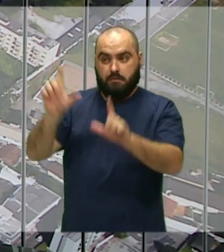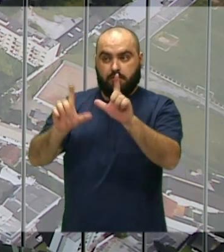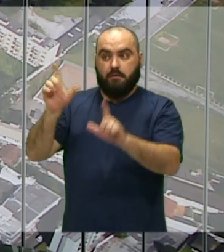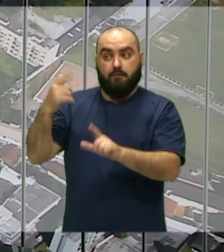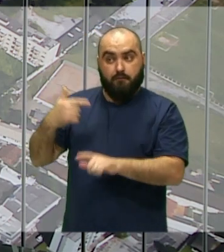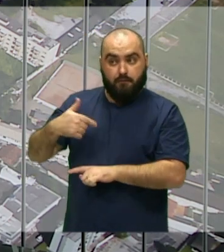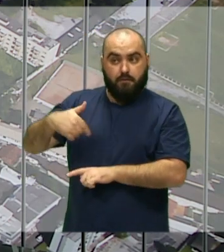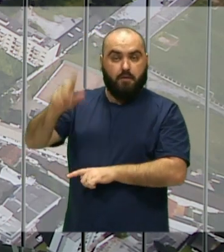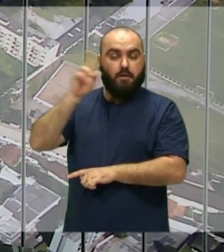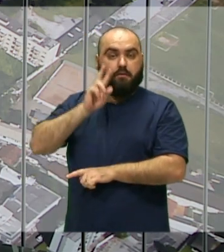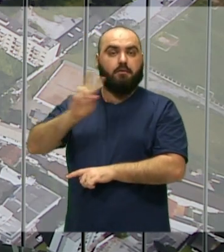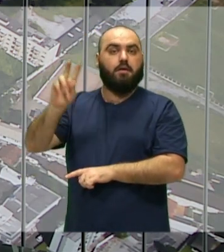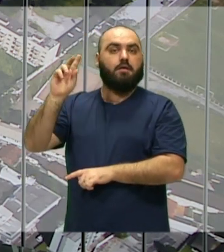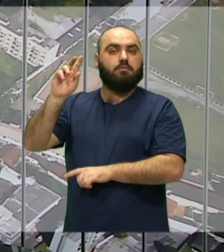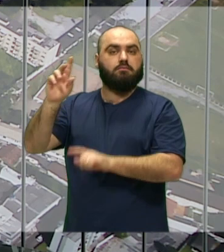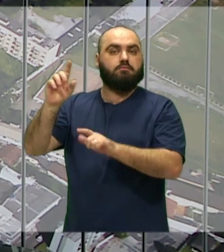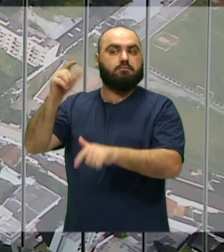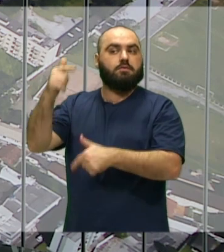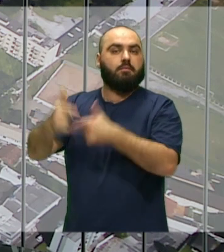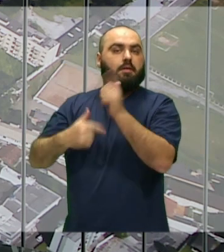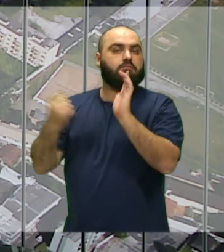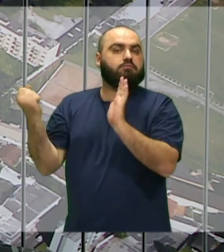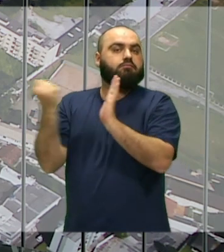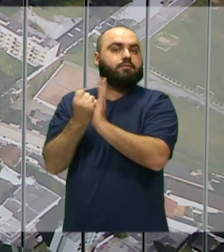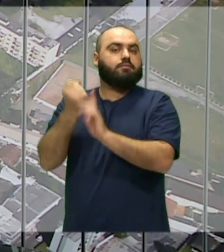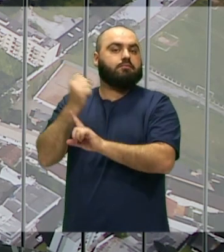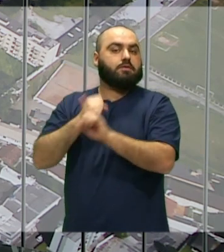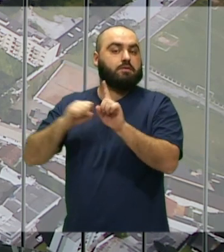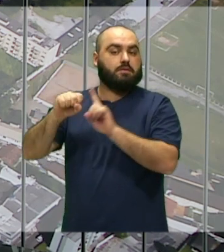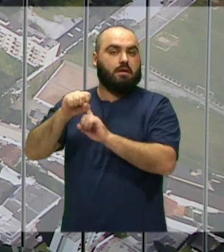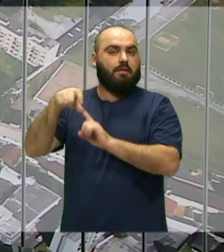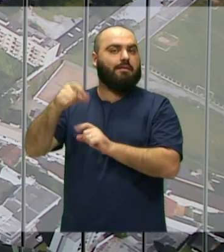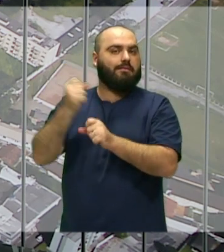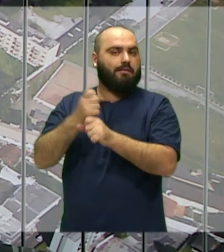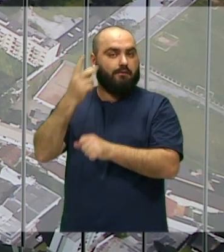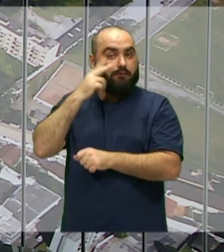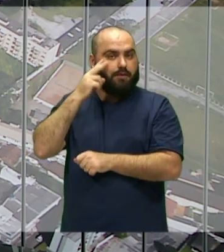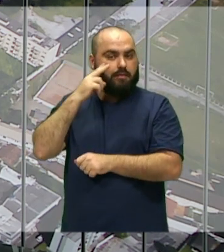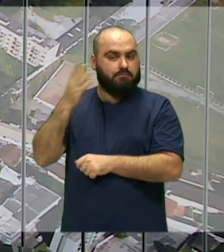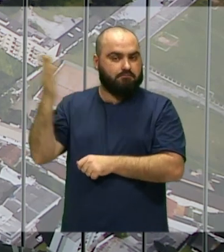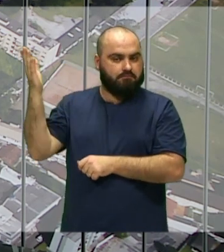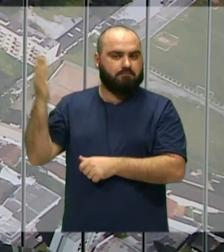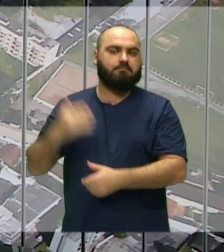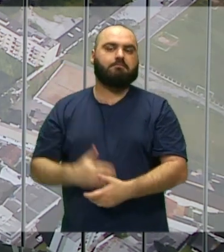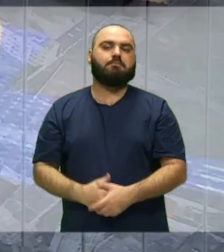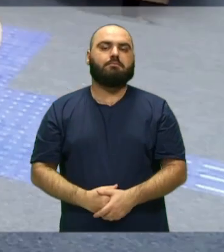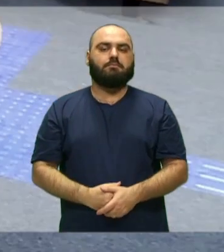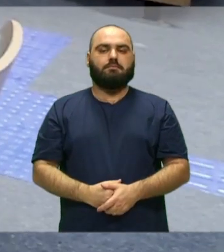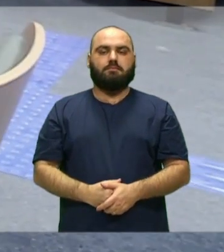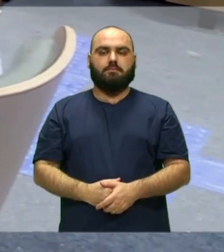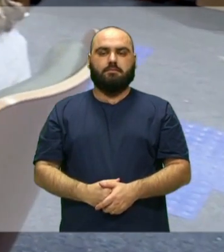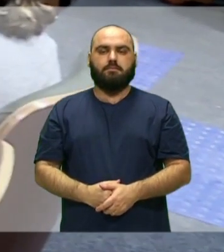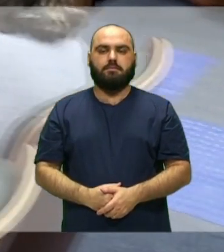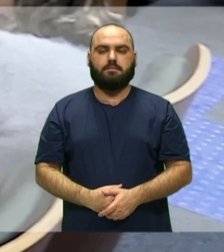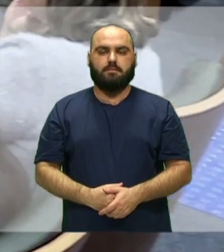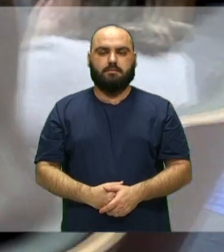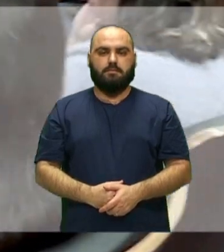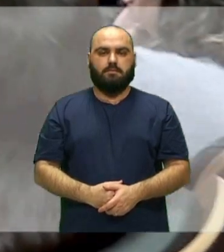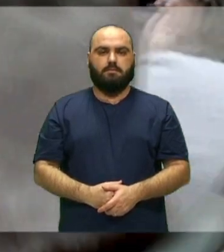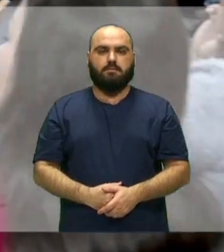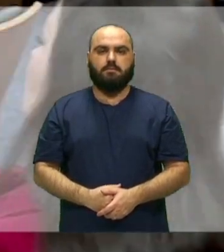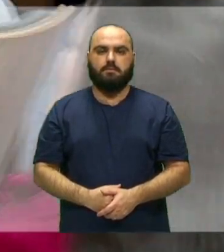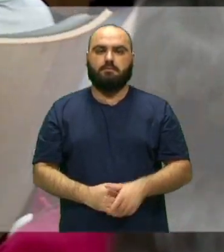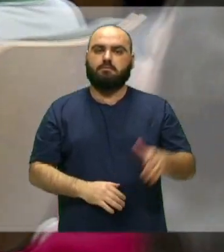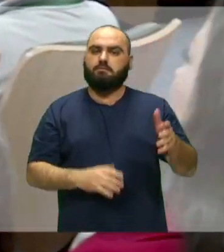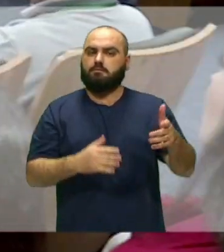na cerimônia de certificação do programa selo social deste ano acompanhe na reportagem os